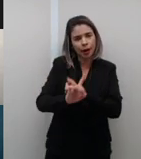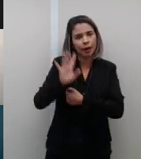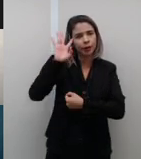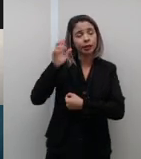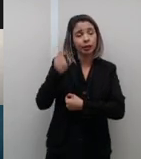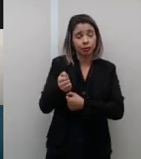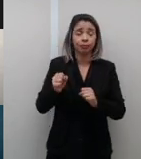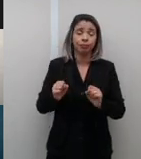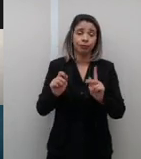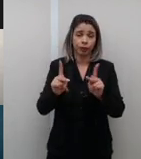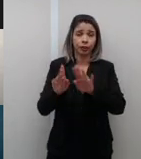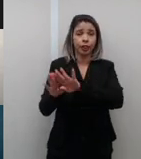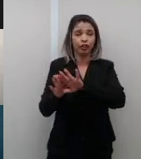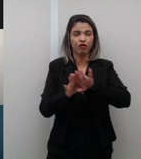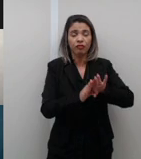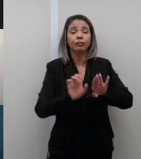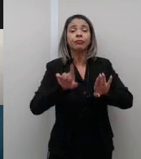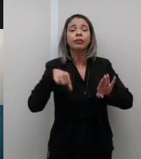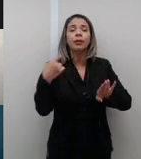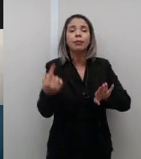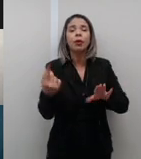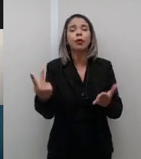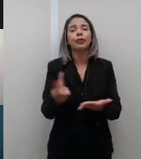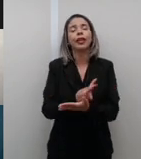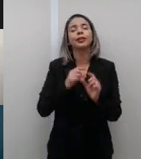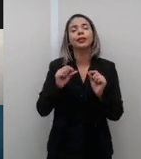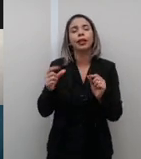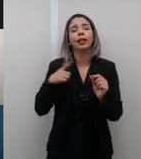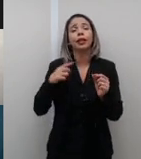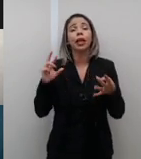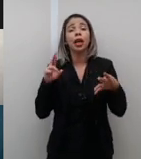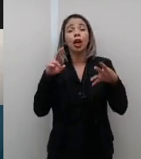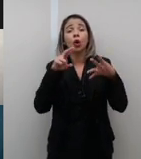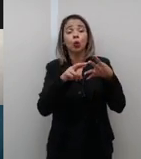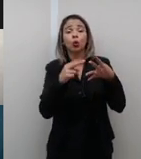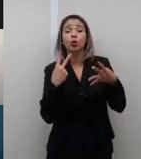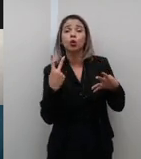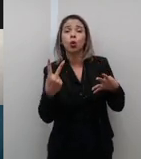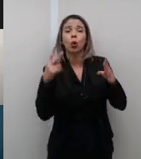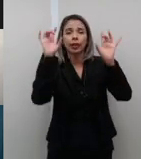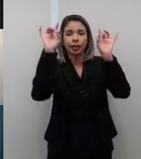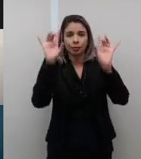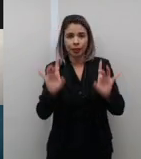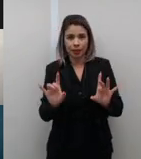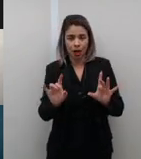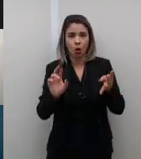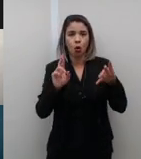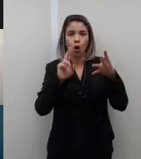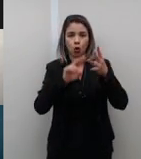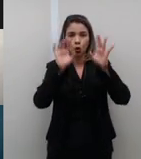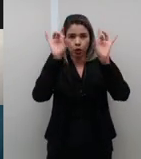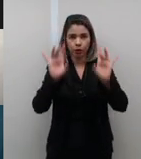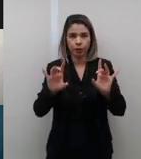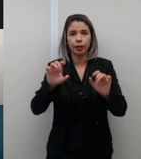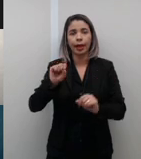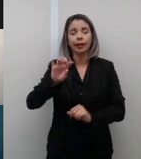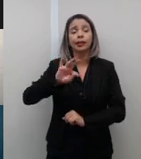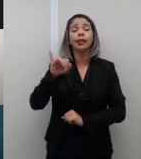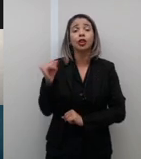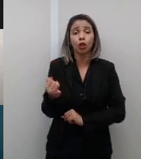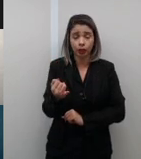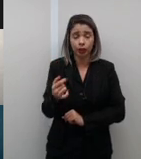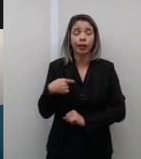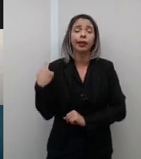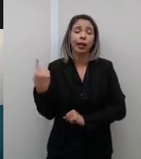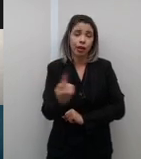partir disso tudo, sobrevém dois recursos especiais para o STJ, que estão sob